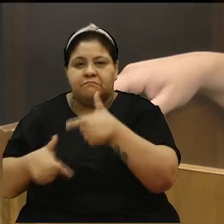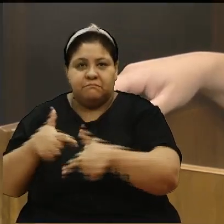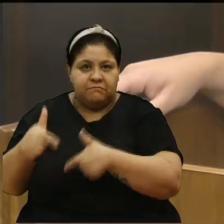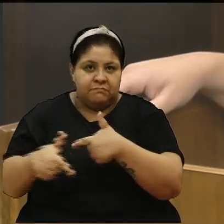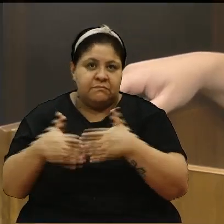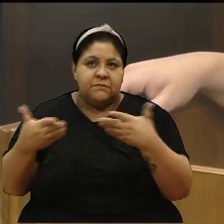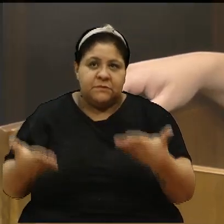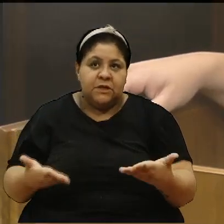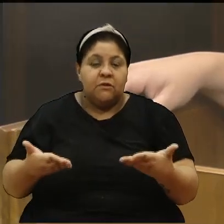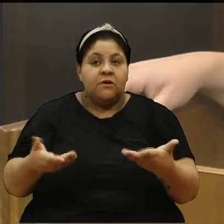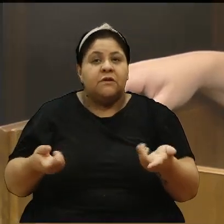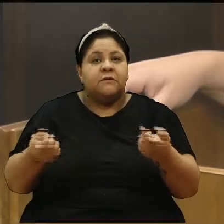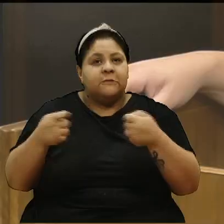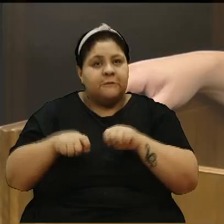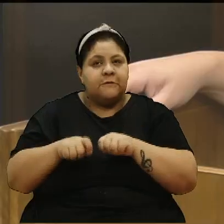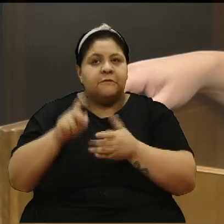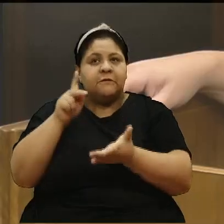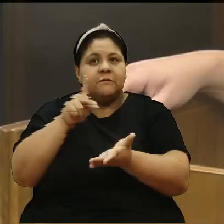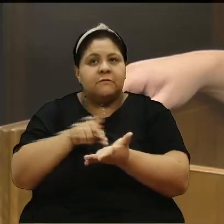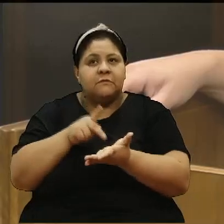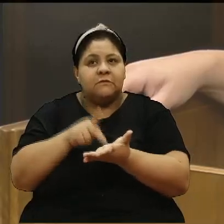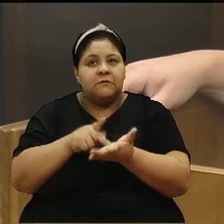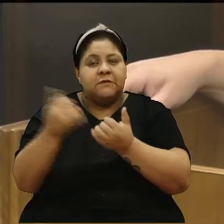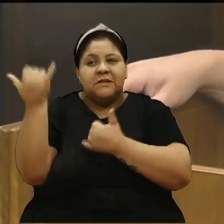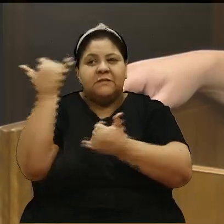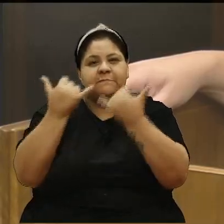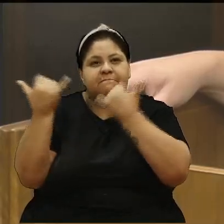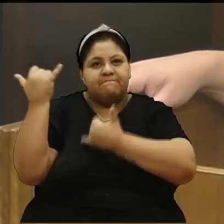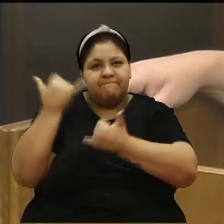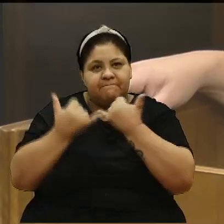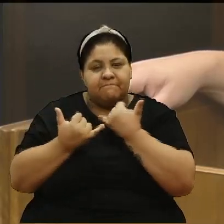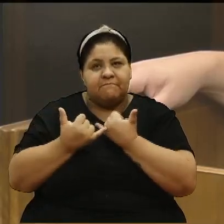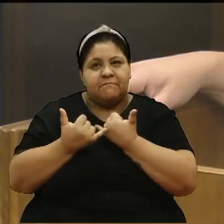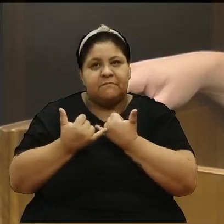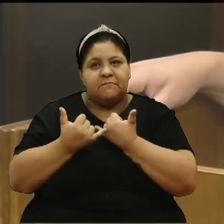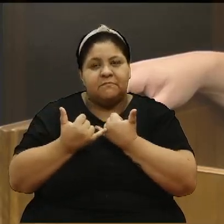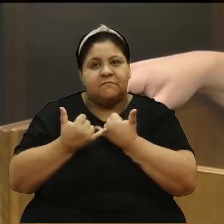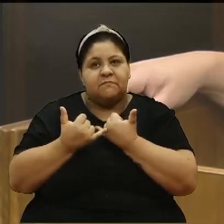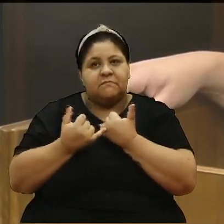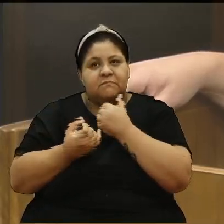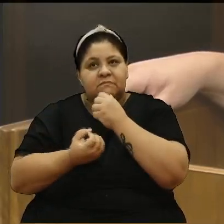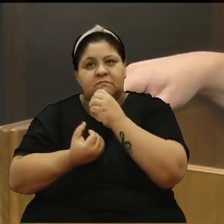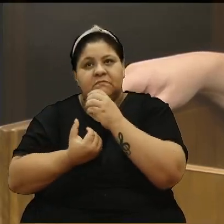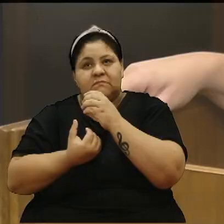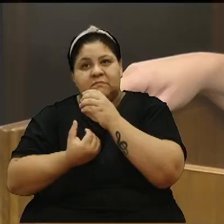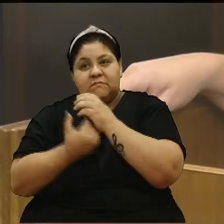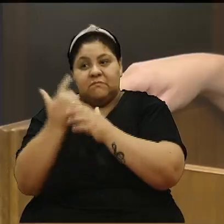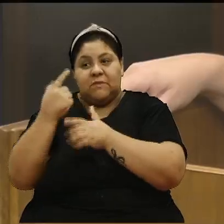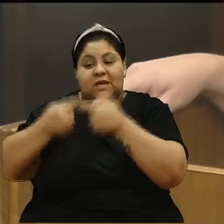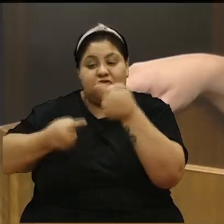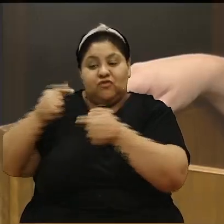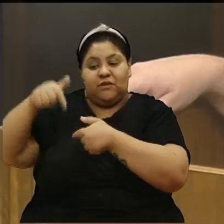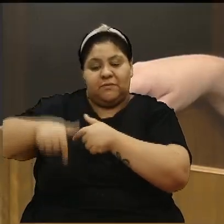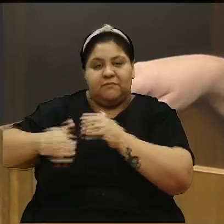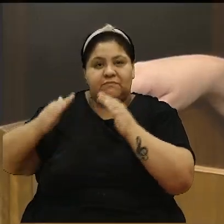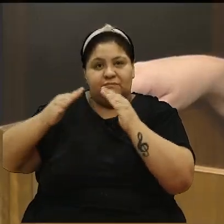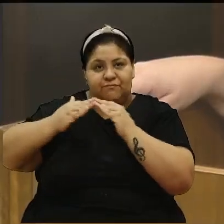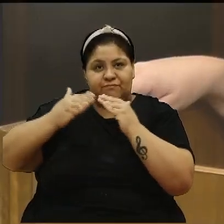gente precisa realmente dessas informações para gerar tanto o debate nessa casa,